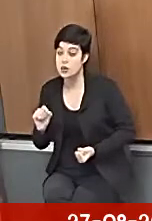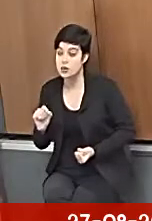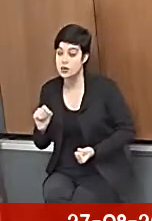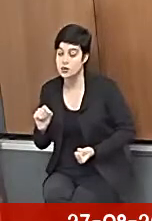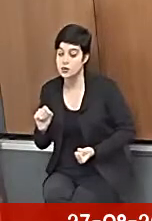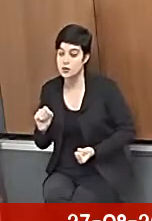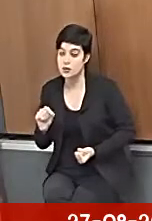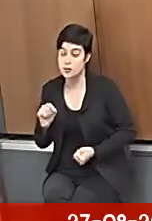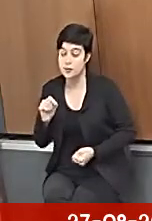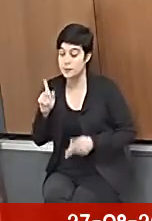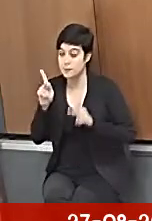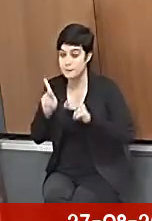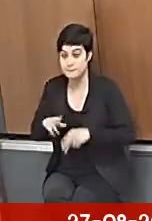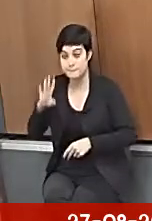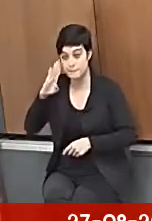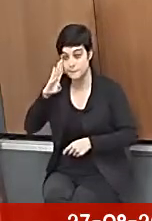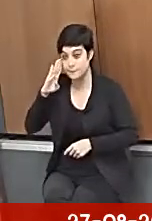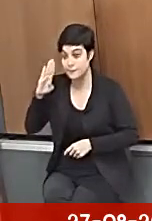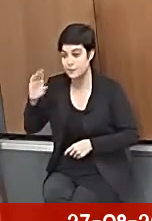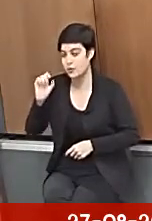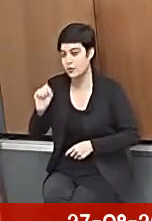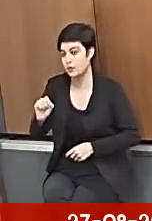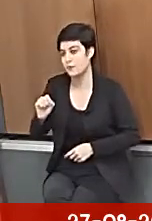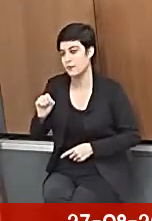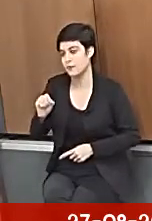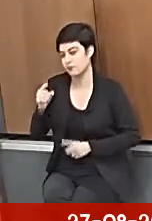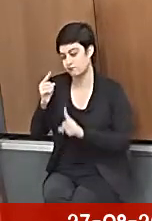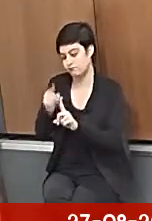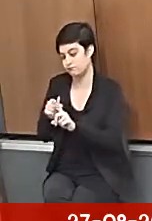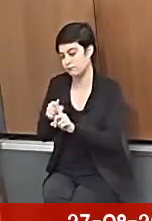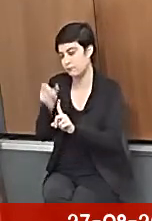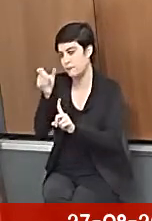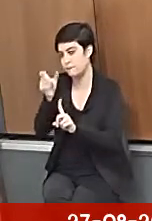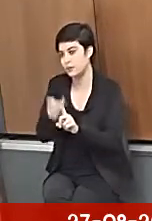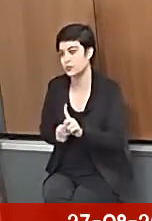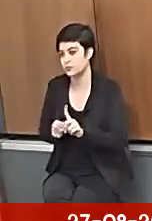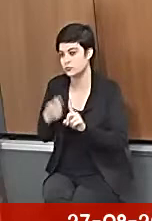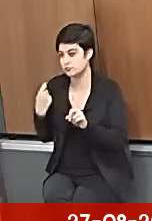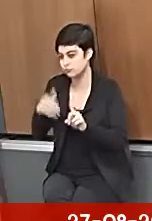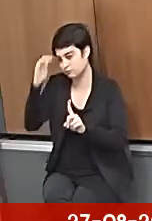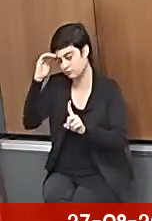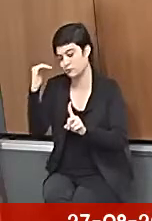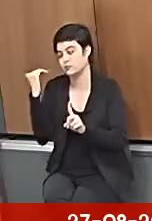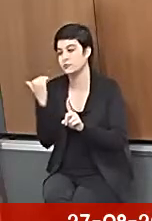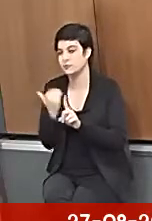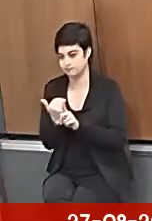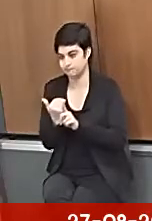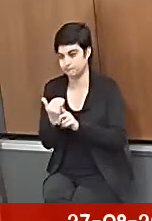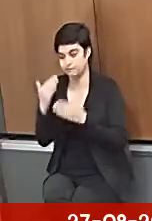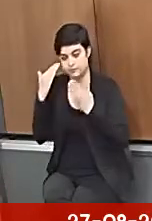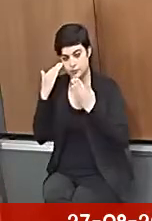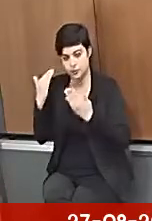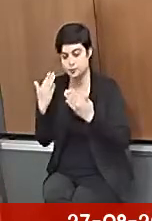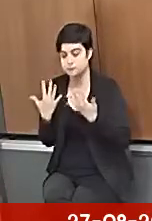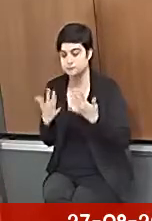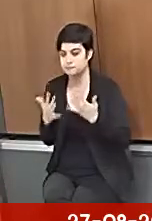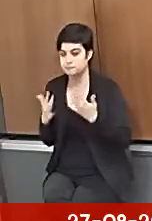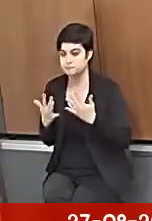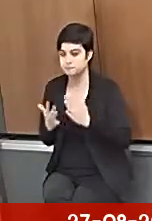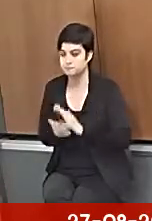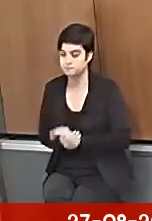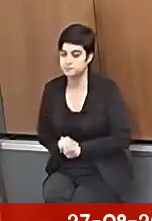que no meio de todas as pessoas são pessoas que devem ser tratadas como tais obrigado